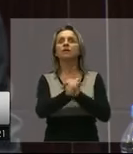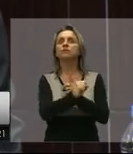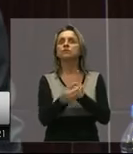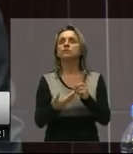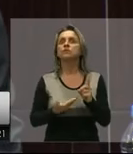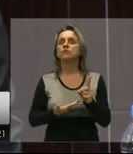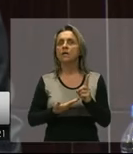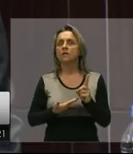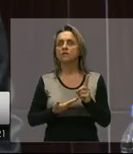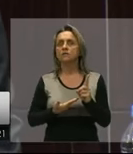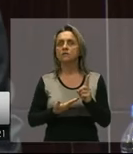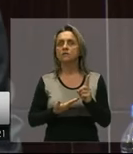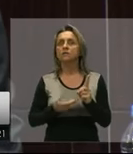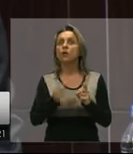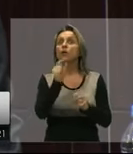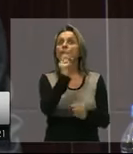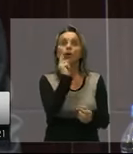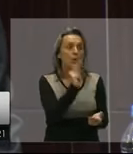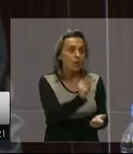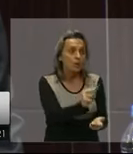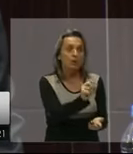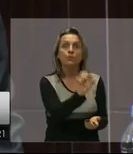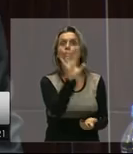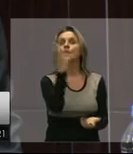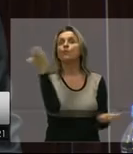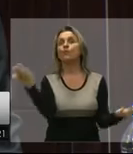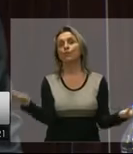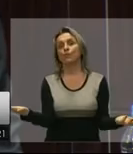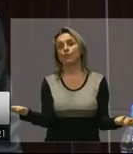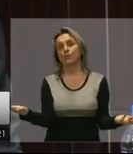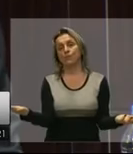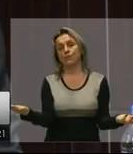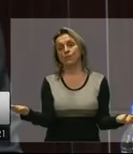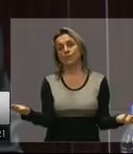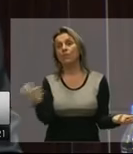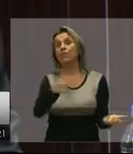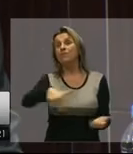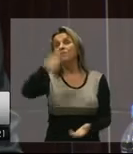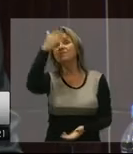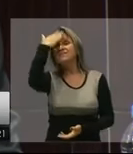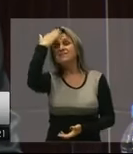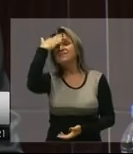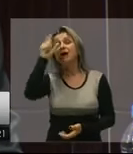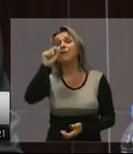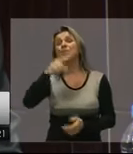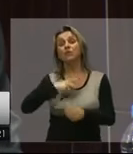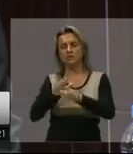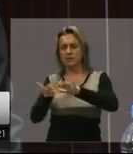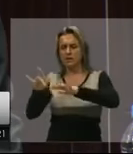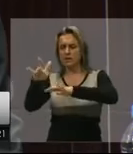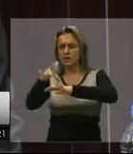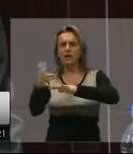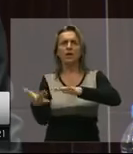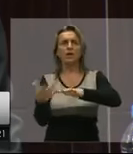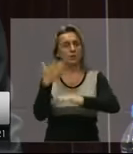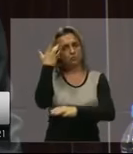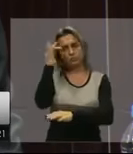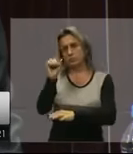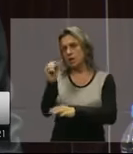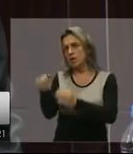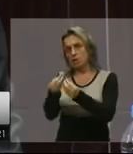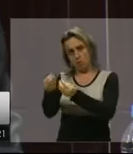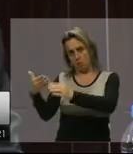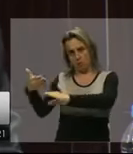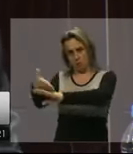Está vendo só? Olha o que está acontecendo. Vocês sabem que tem nas redes sociais, eu não sei como acessa isso, mas